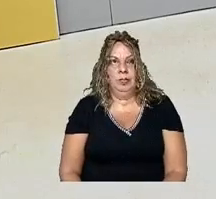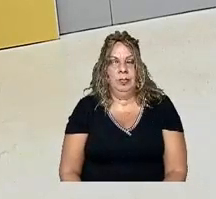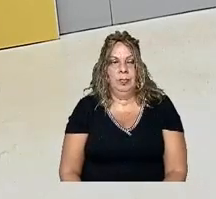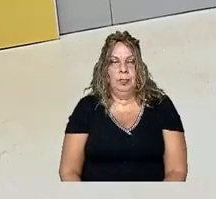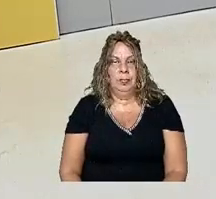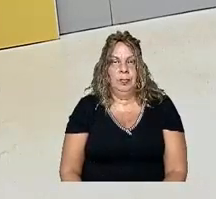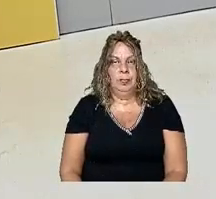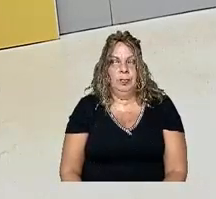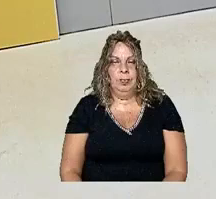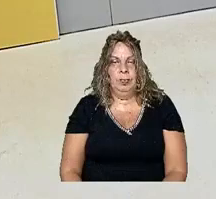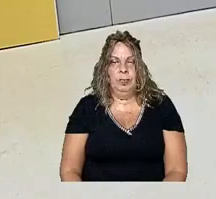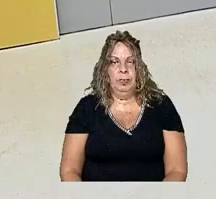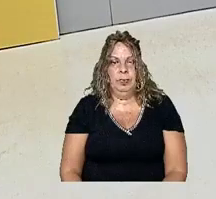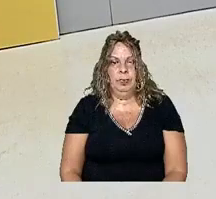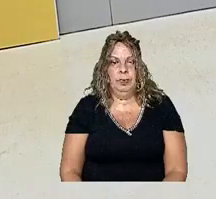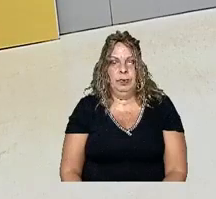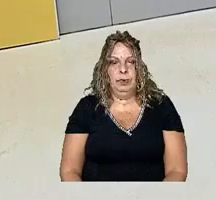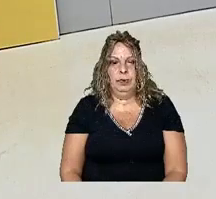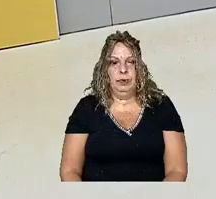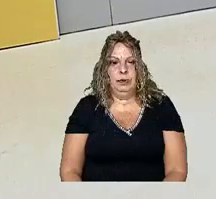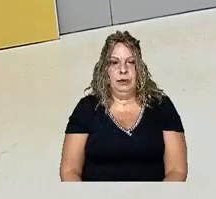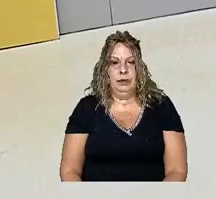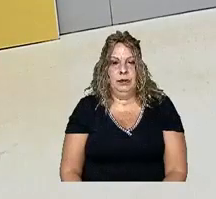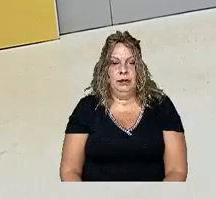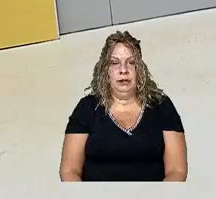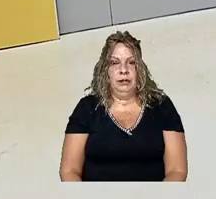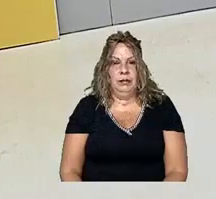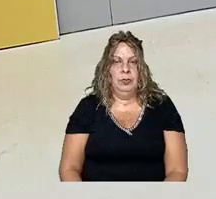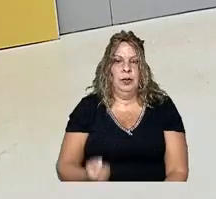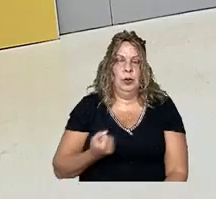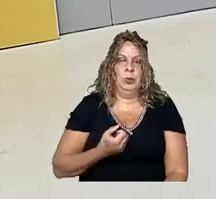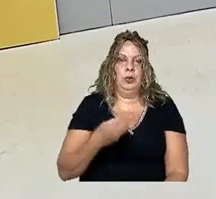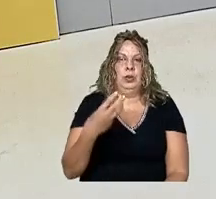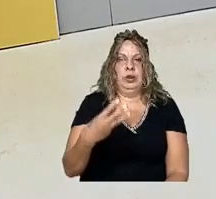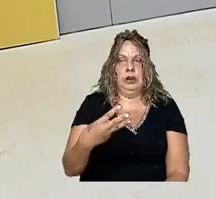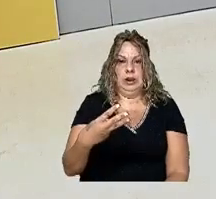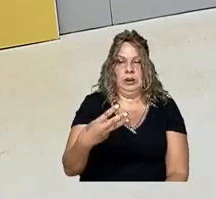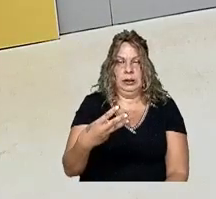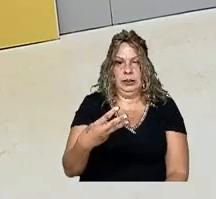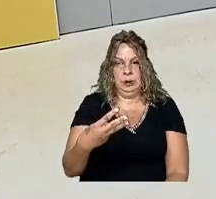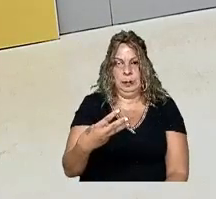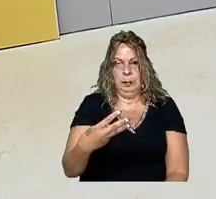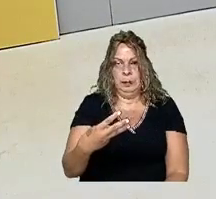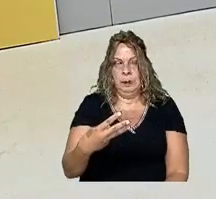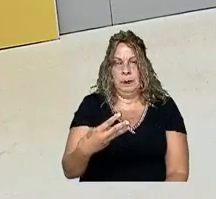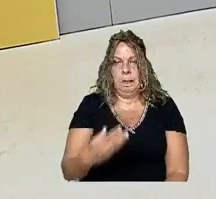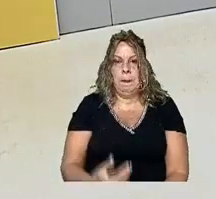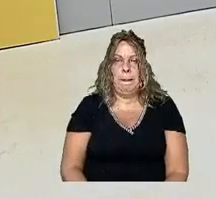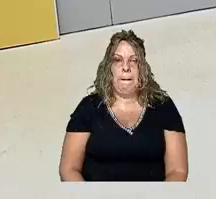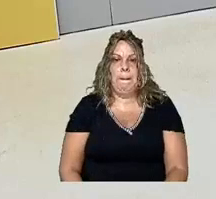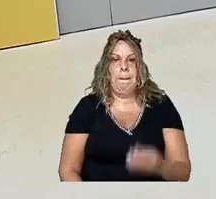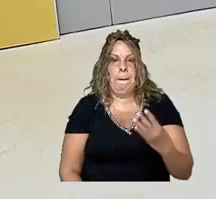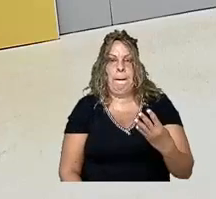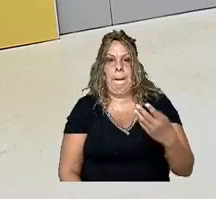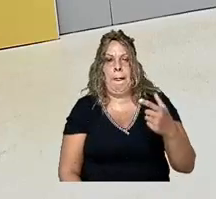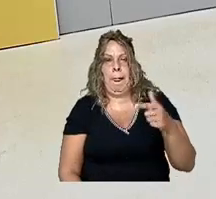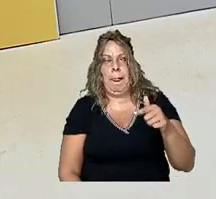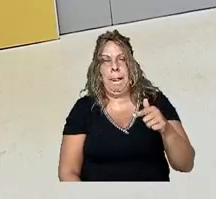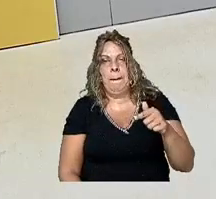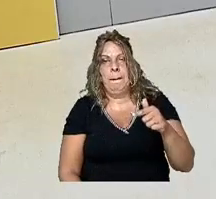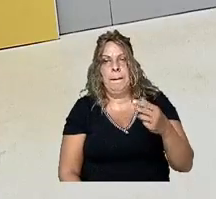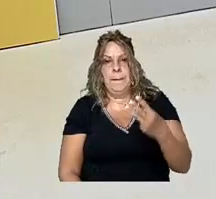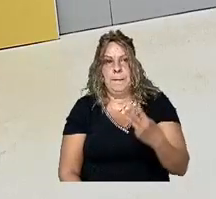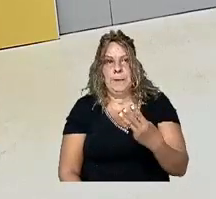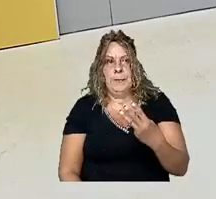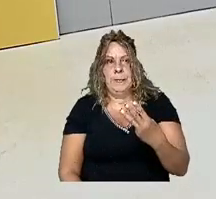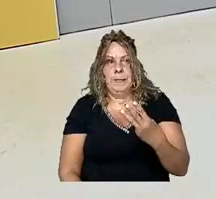lá. Saiu 47, número 3, número 3, número 3. 47, 3.